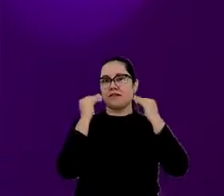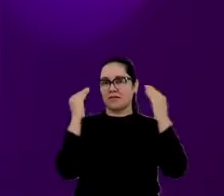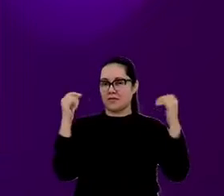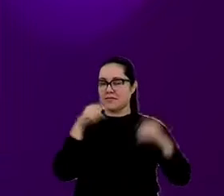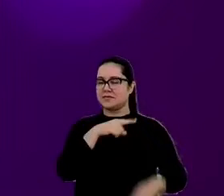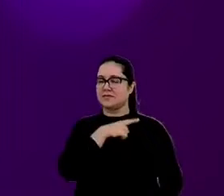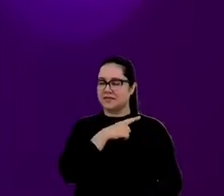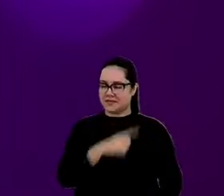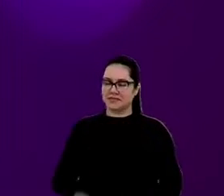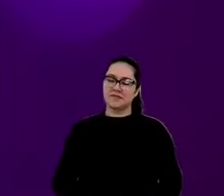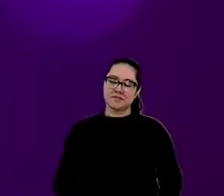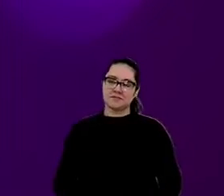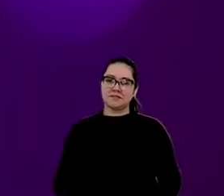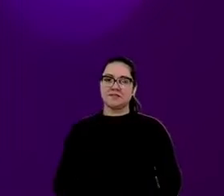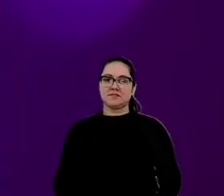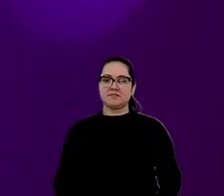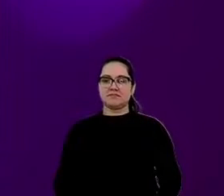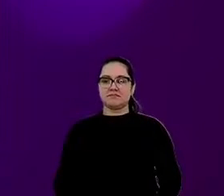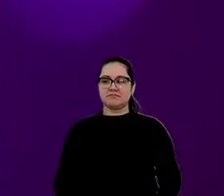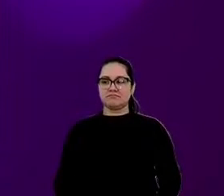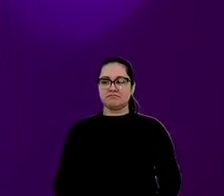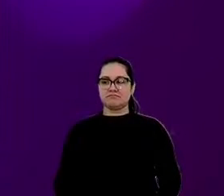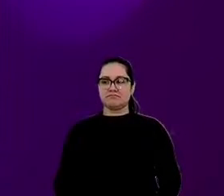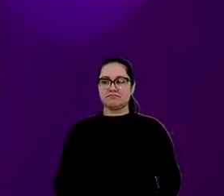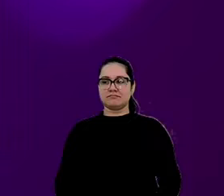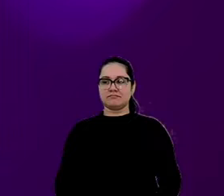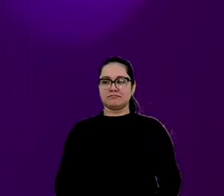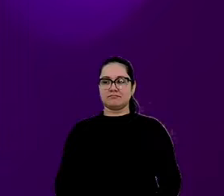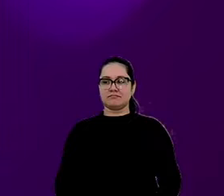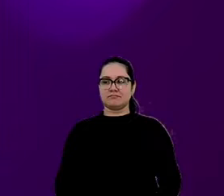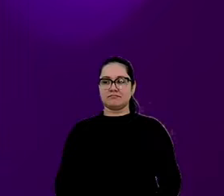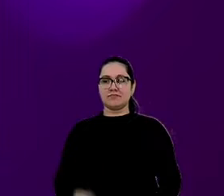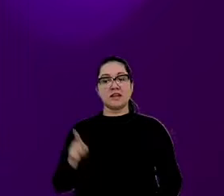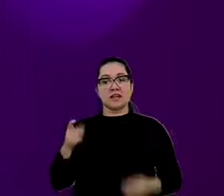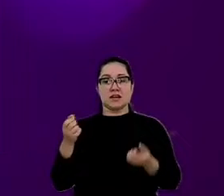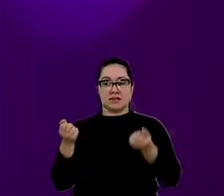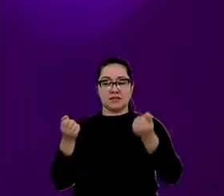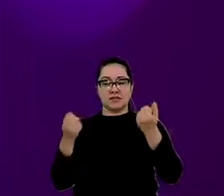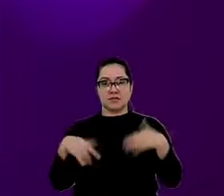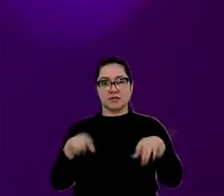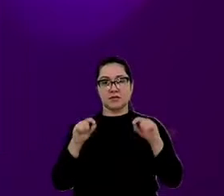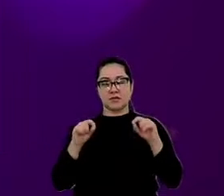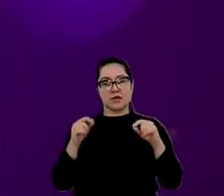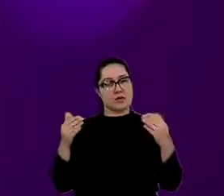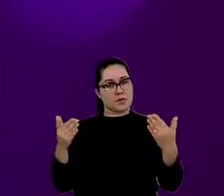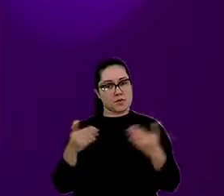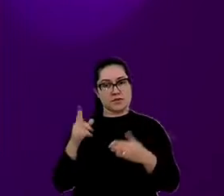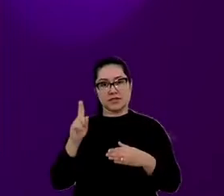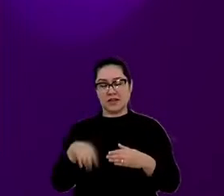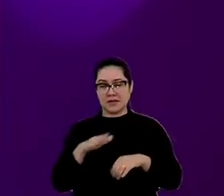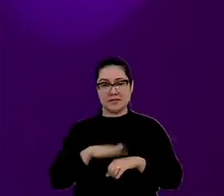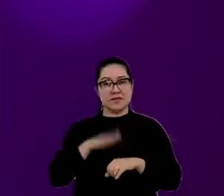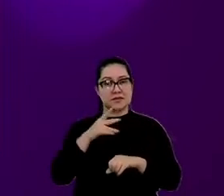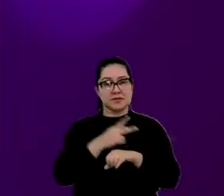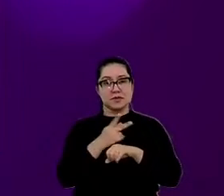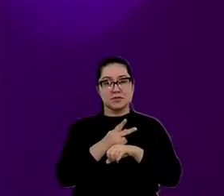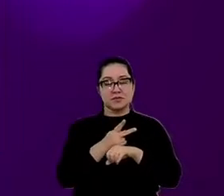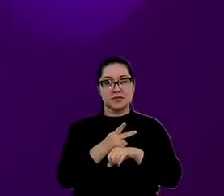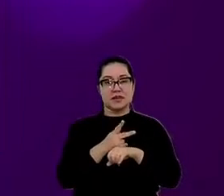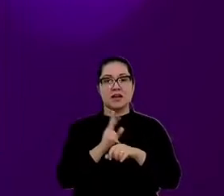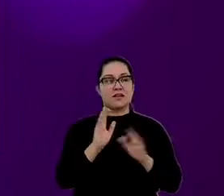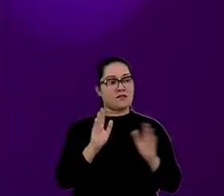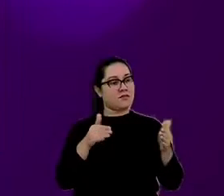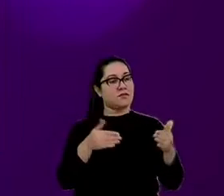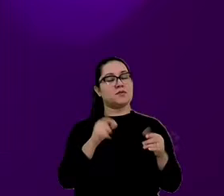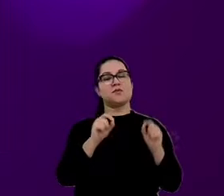Pedro, sobre esse modelo. E ele falou: André, isso hoje é o que mais se procura, voltado, em